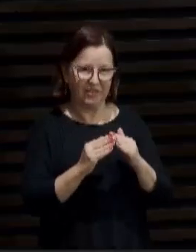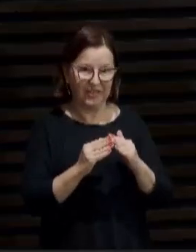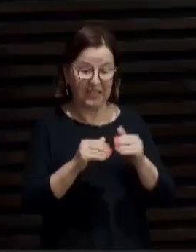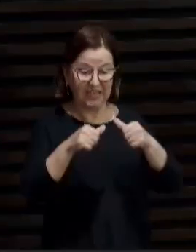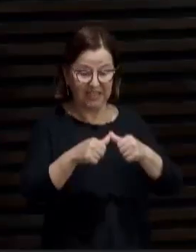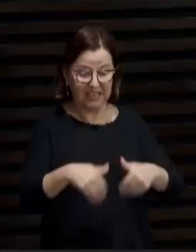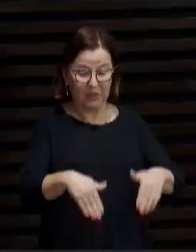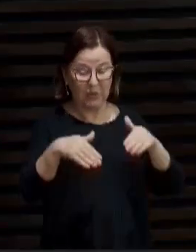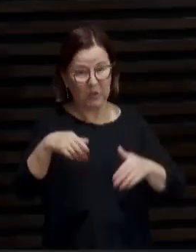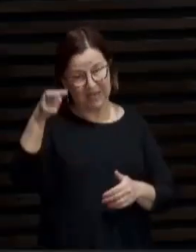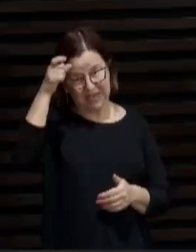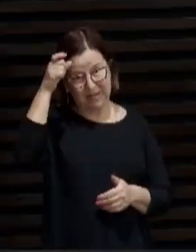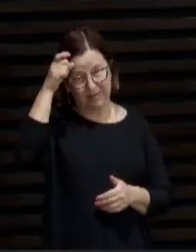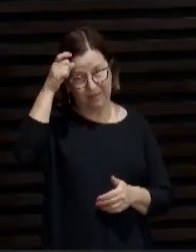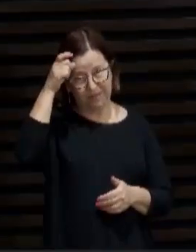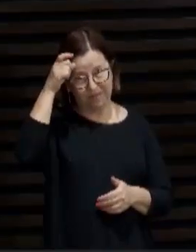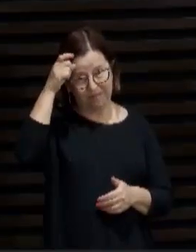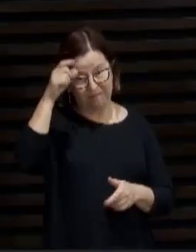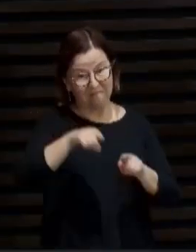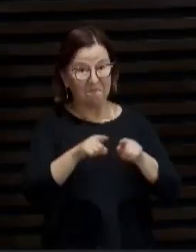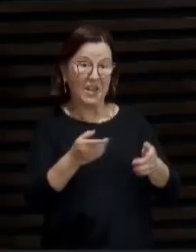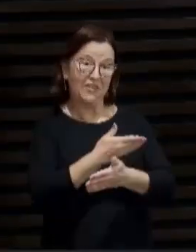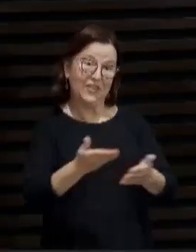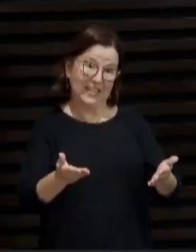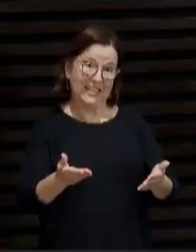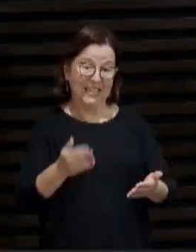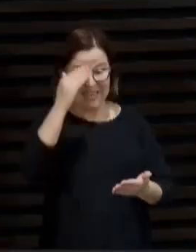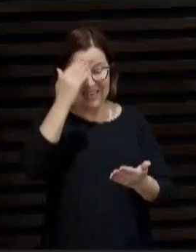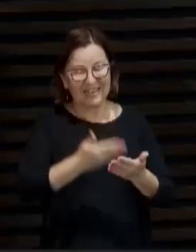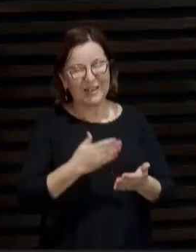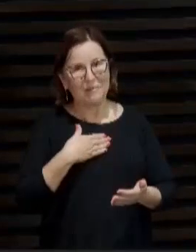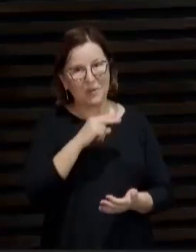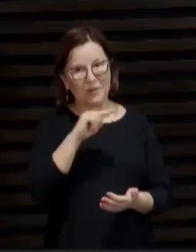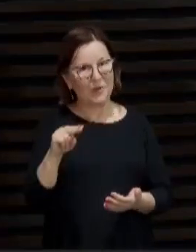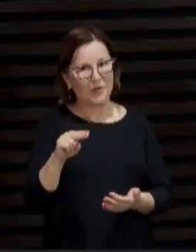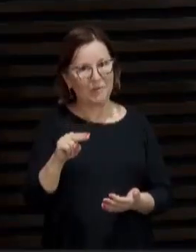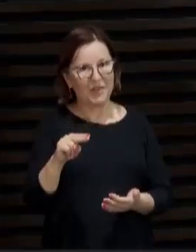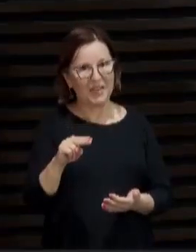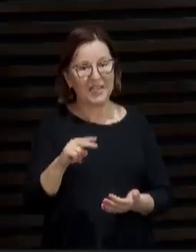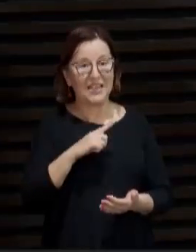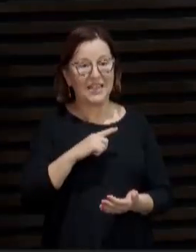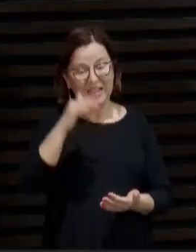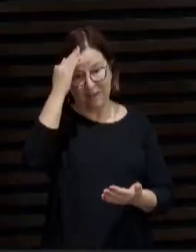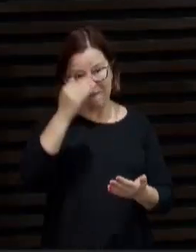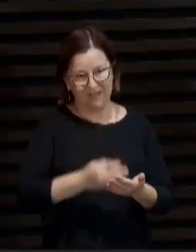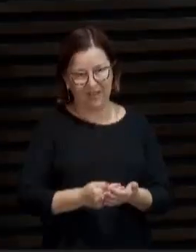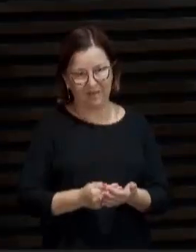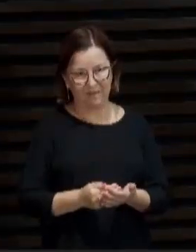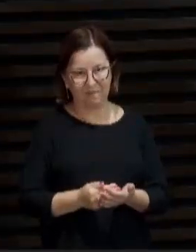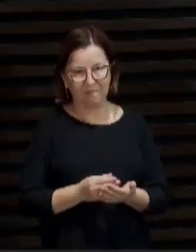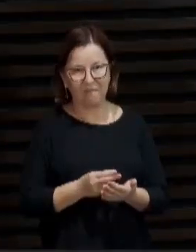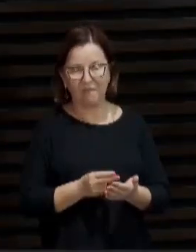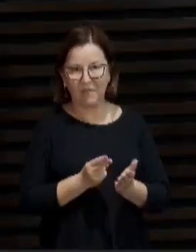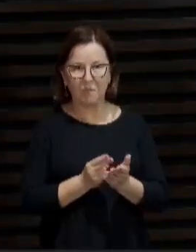de Satanás, e que conservas o meu nome, e não negaste a minha fé, ainda nos dias de